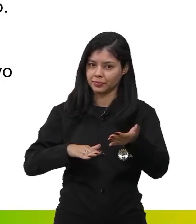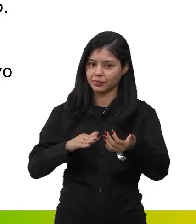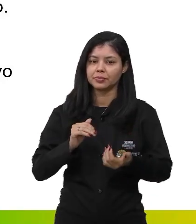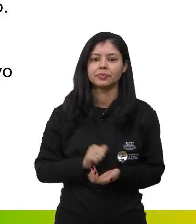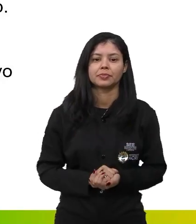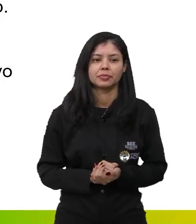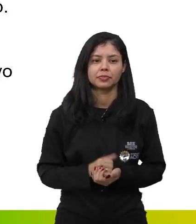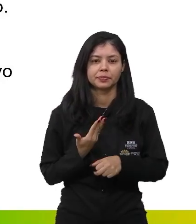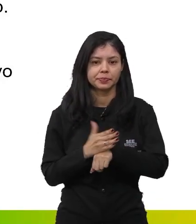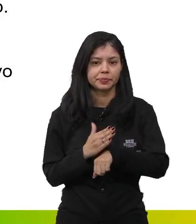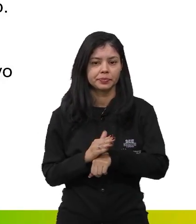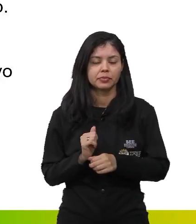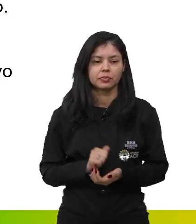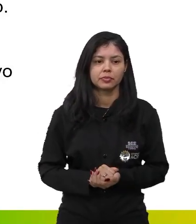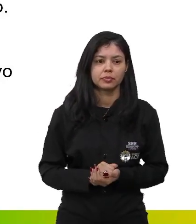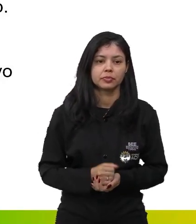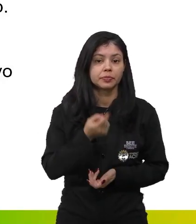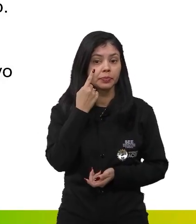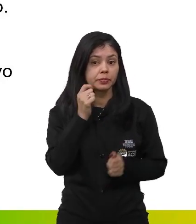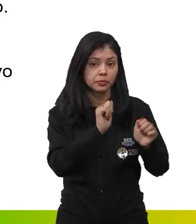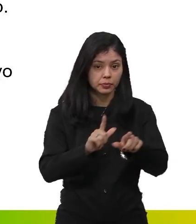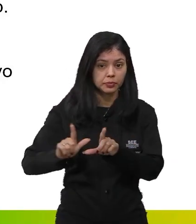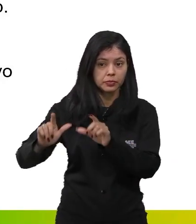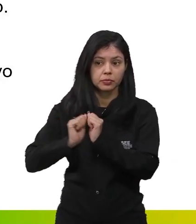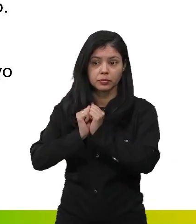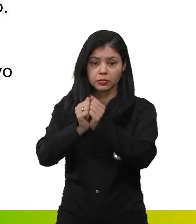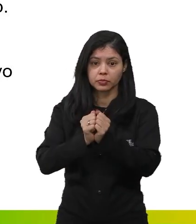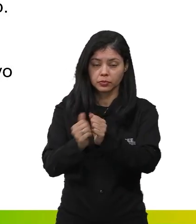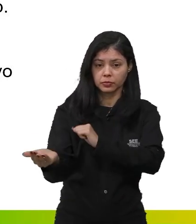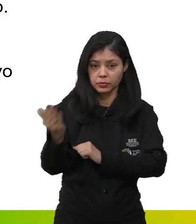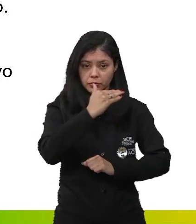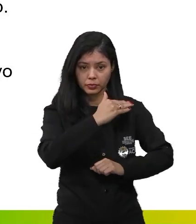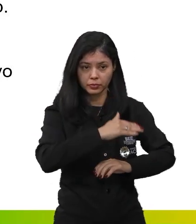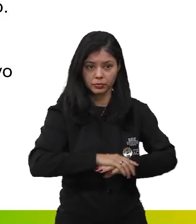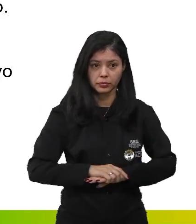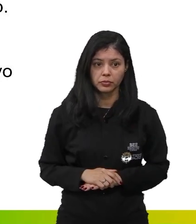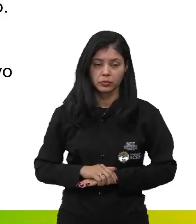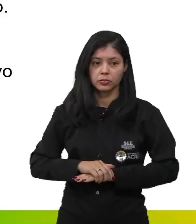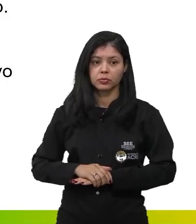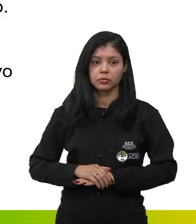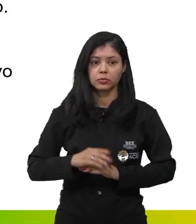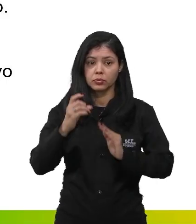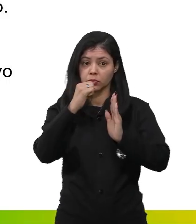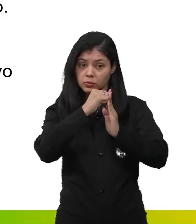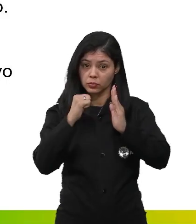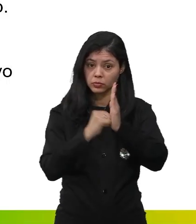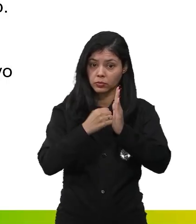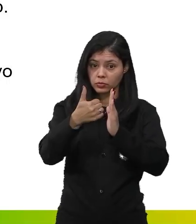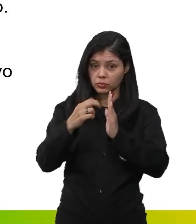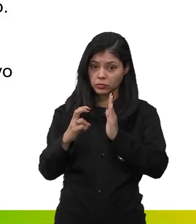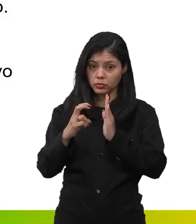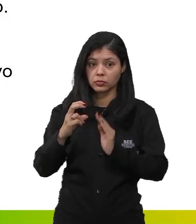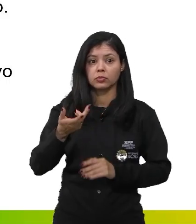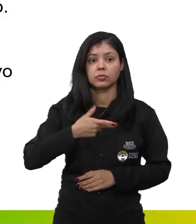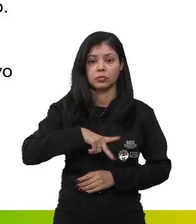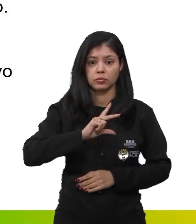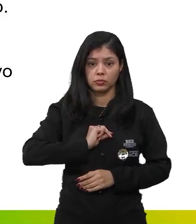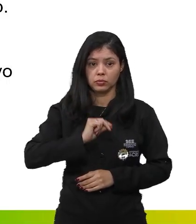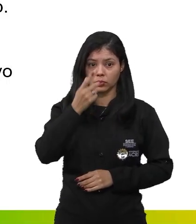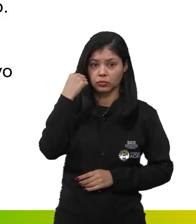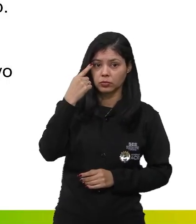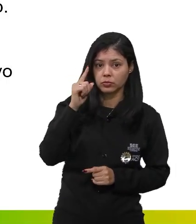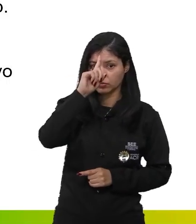Atividade, exercício. E eu quero que você acompanhe comigo. Vamos lá. Durante o século XV, Portugal e